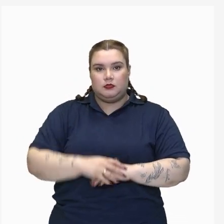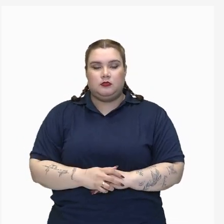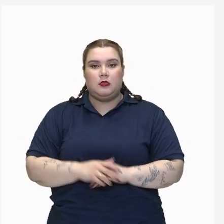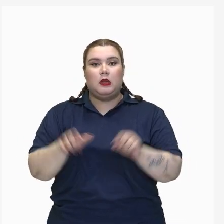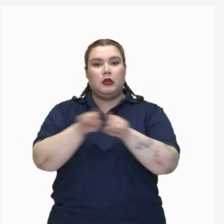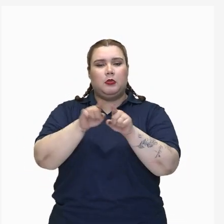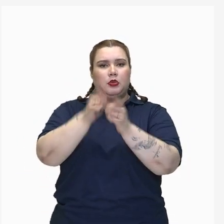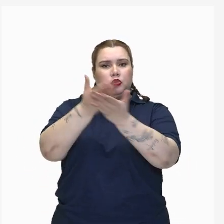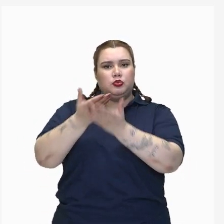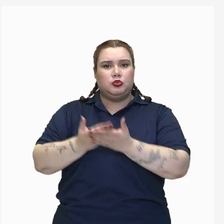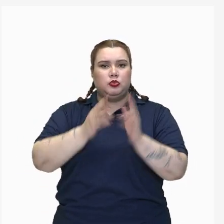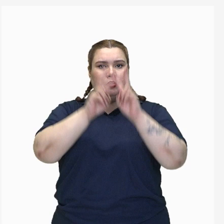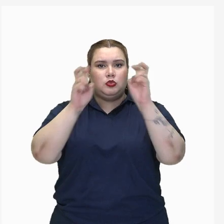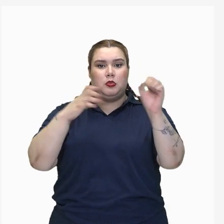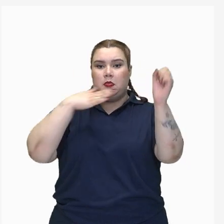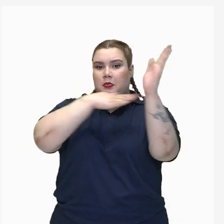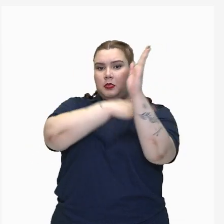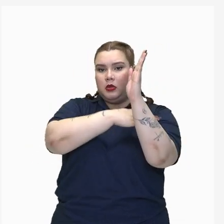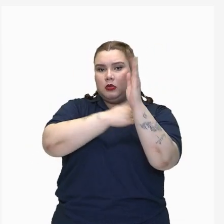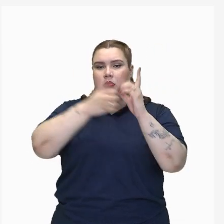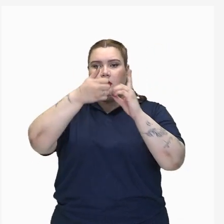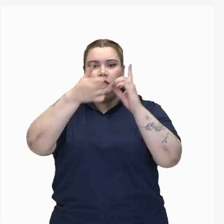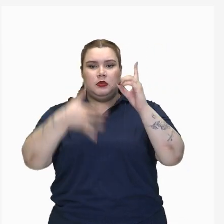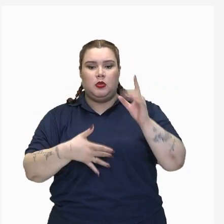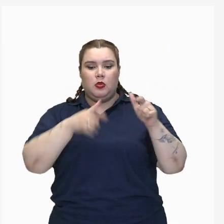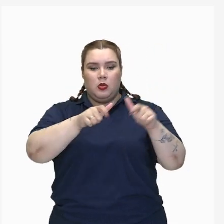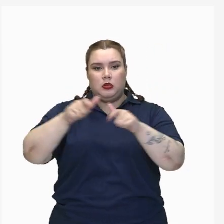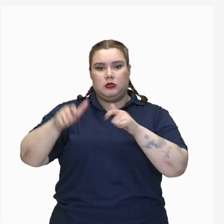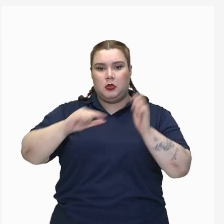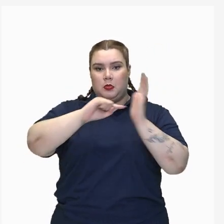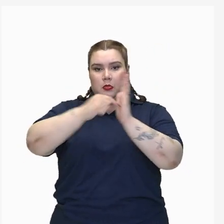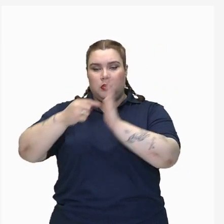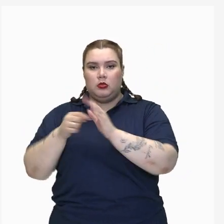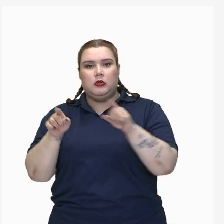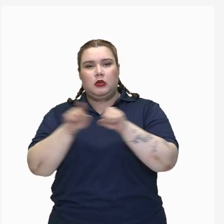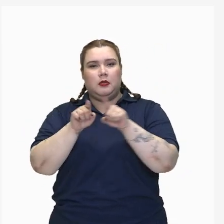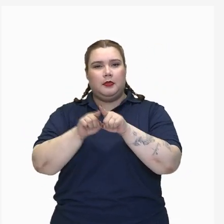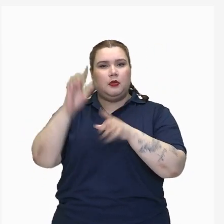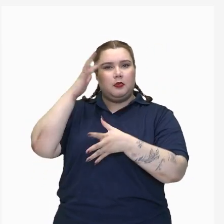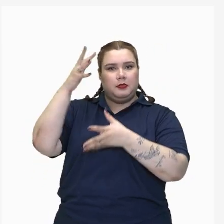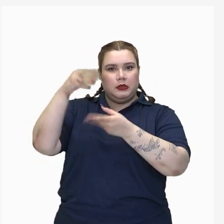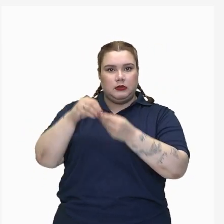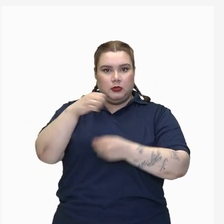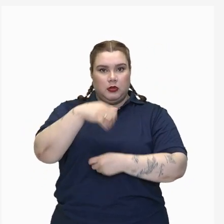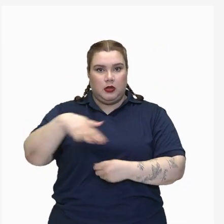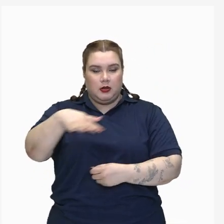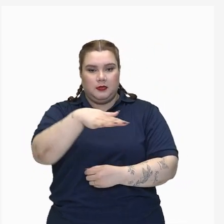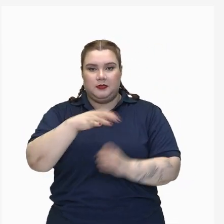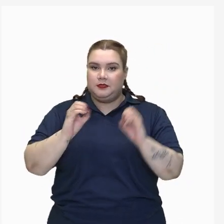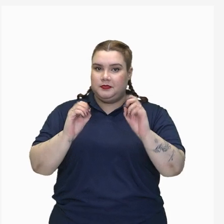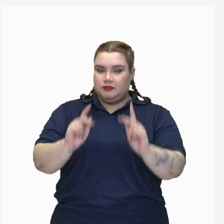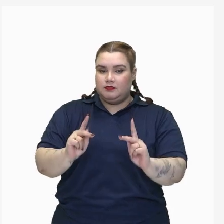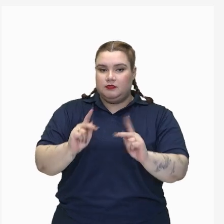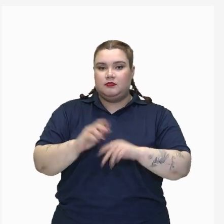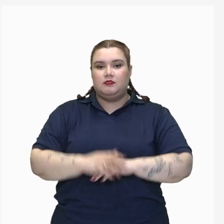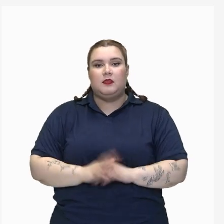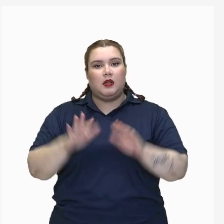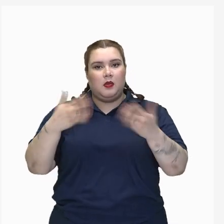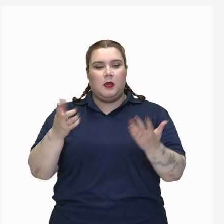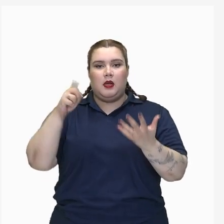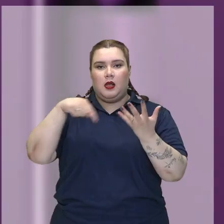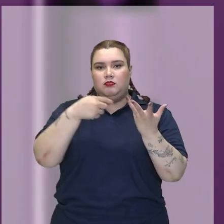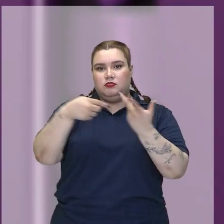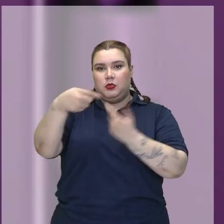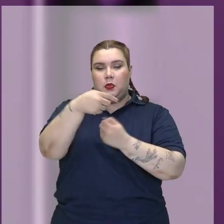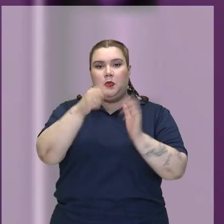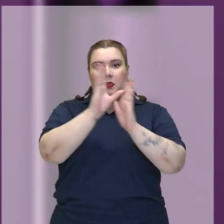Plano cartesiano, definição, localização de pontos, interpretação complexa. Então, esses são os temas,